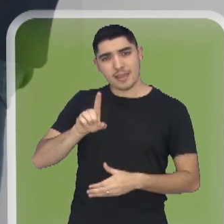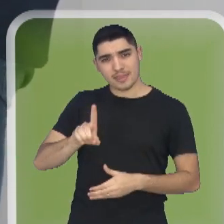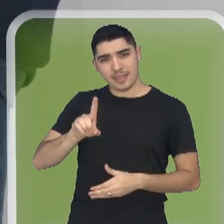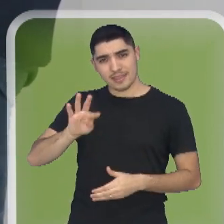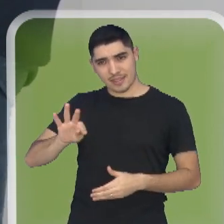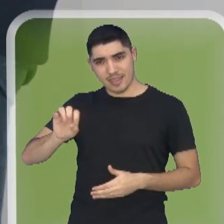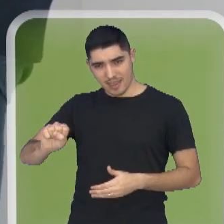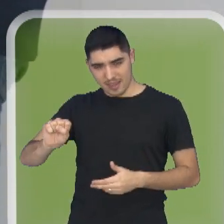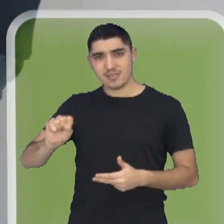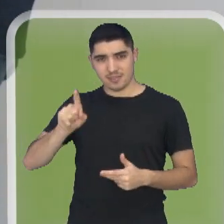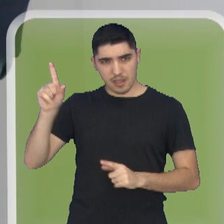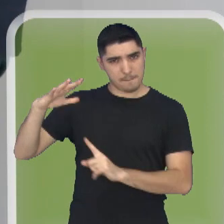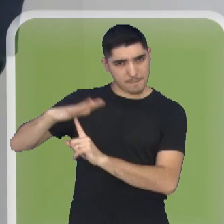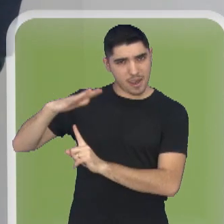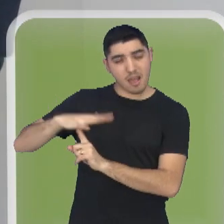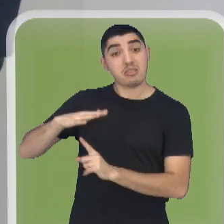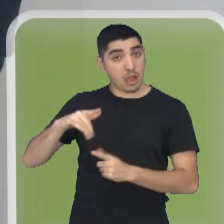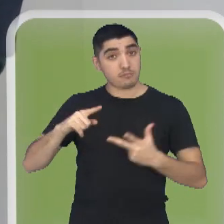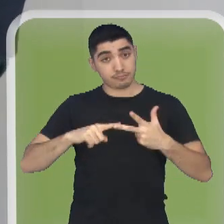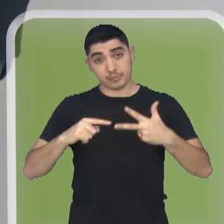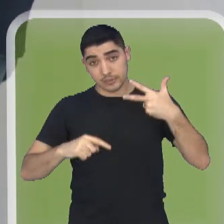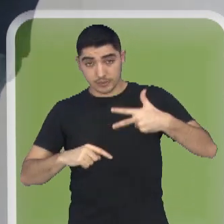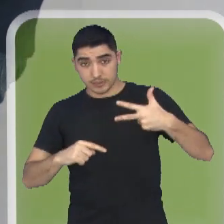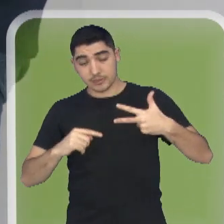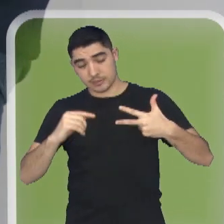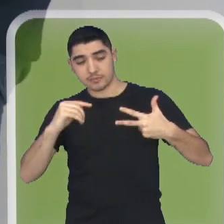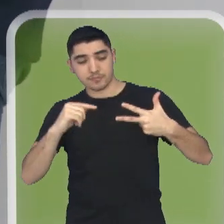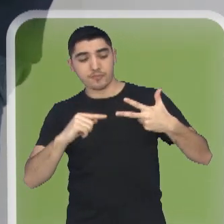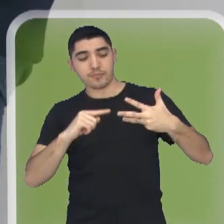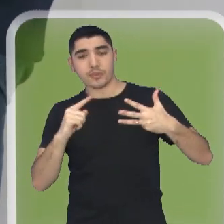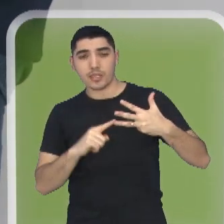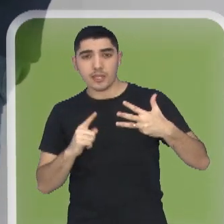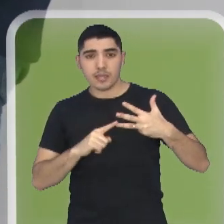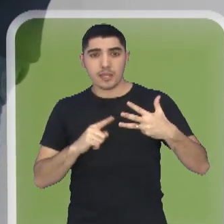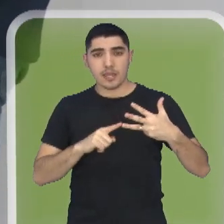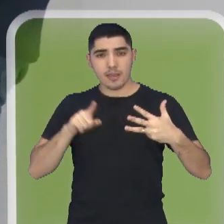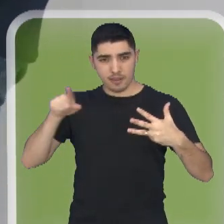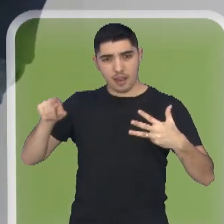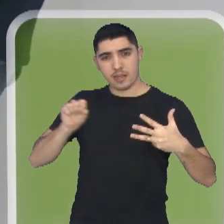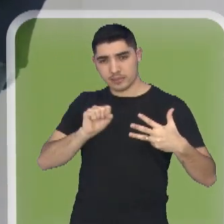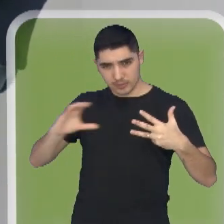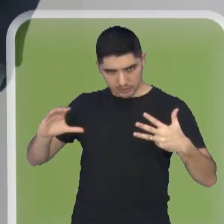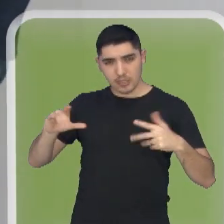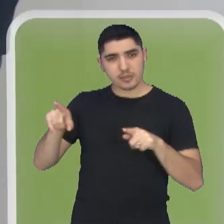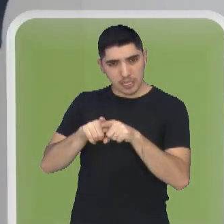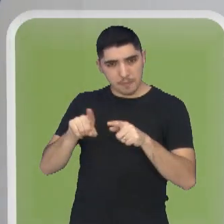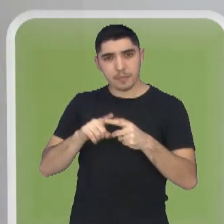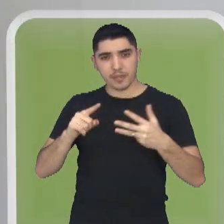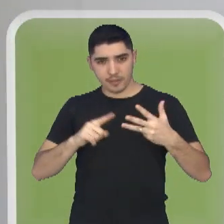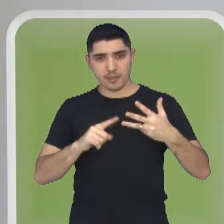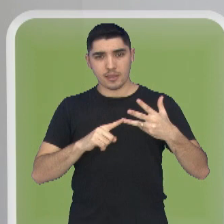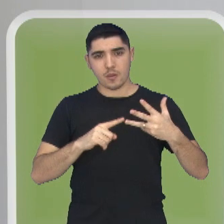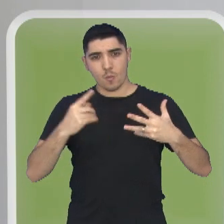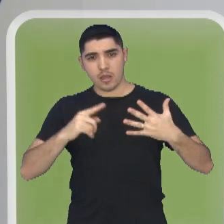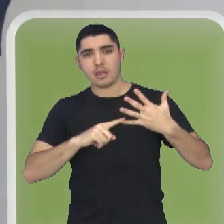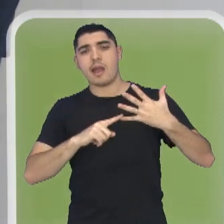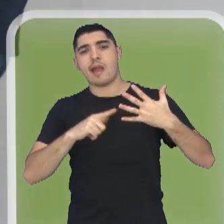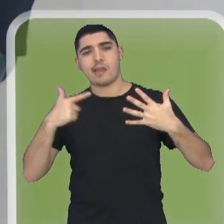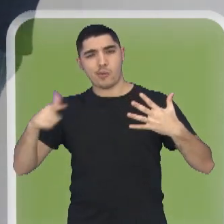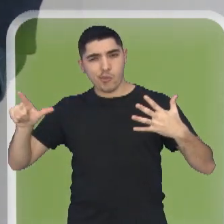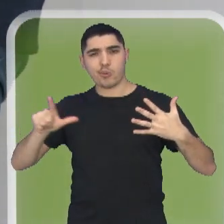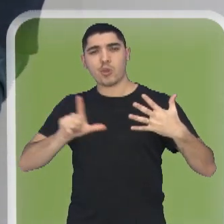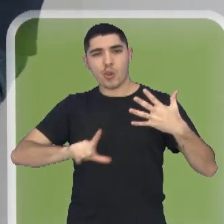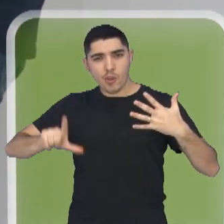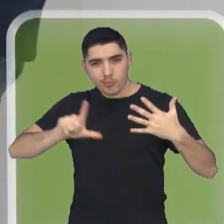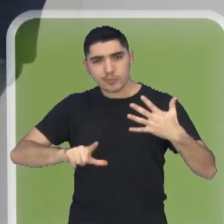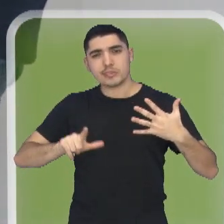Telêmaco Borba, no Paraná, aparece na terceira posição, o Stein Cascavel aparece na quarta posição, depois vem Femar e Londrina, Leoas da